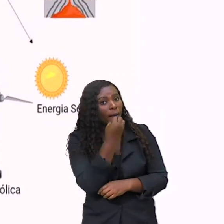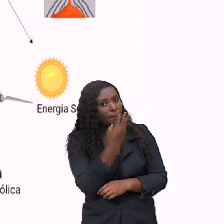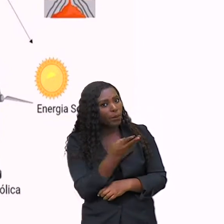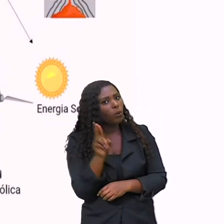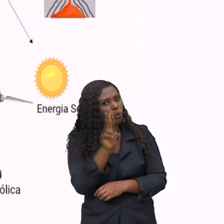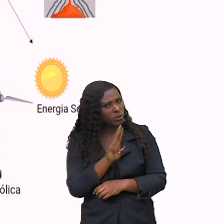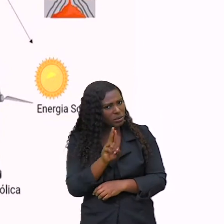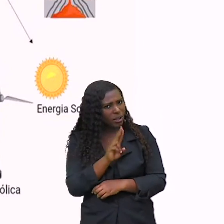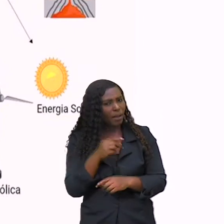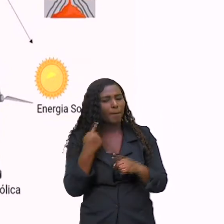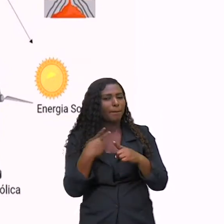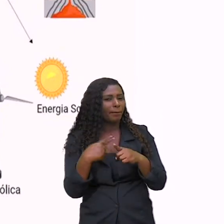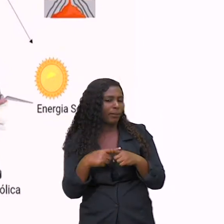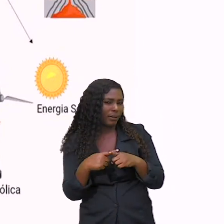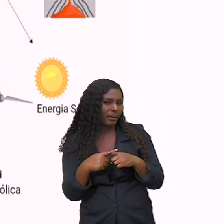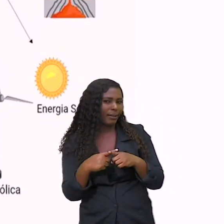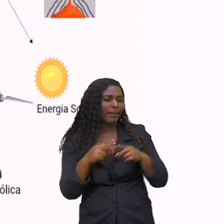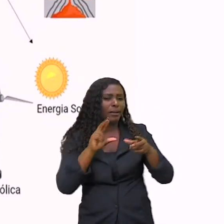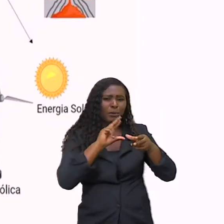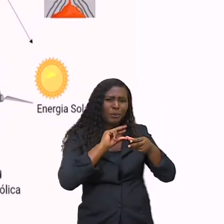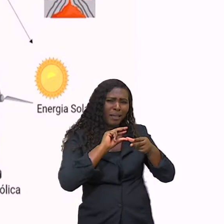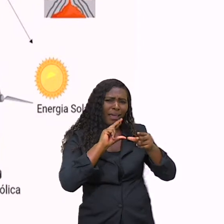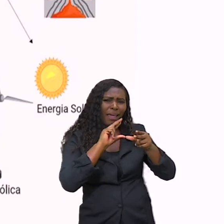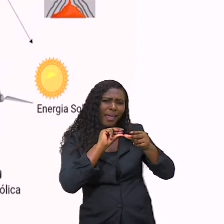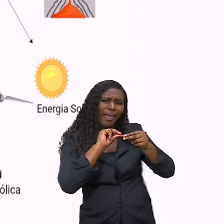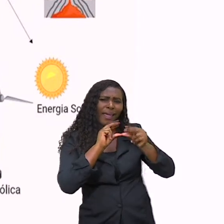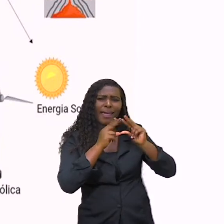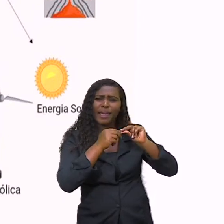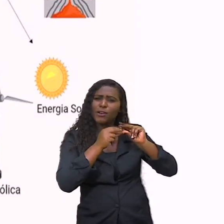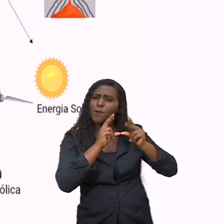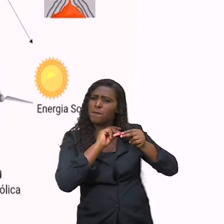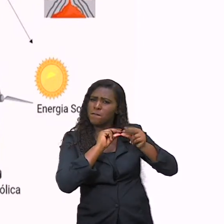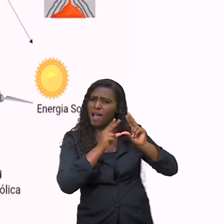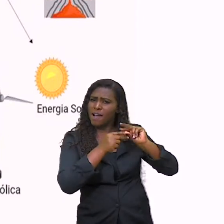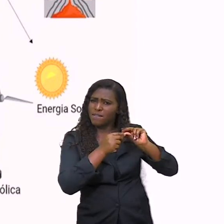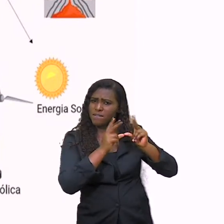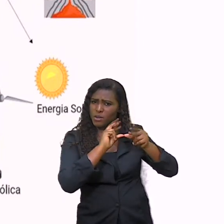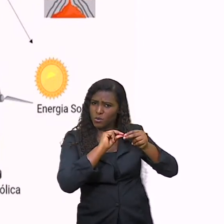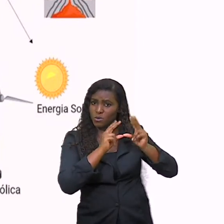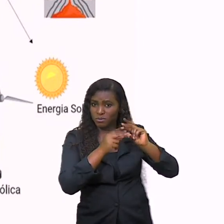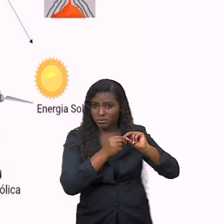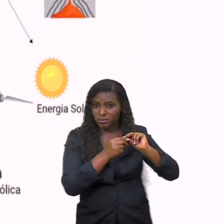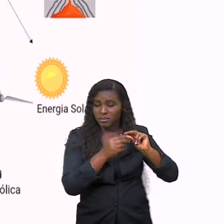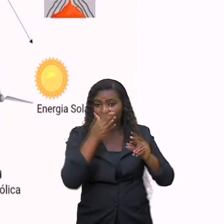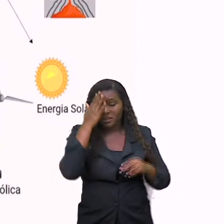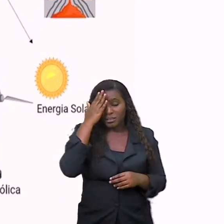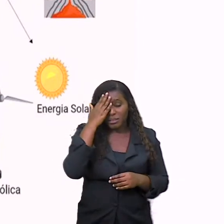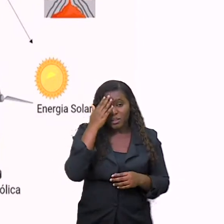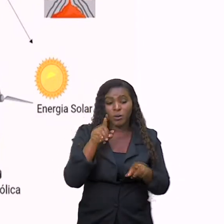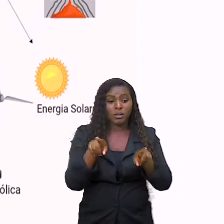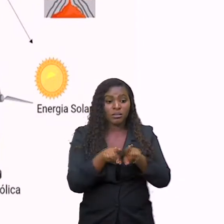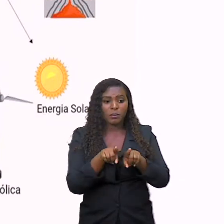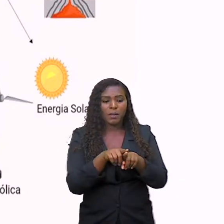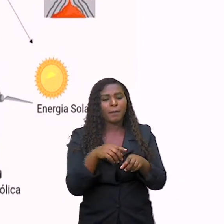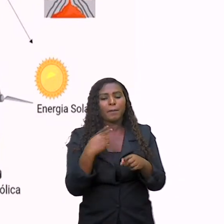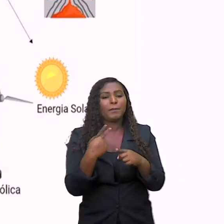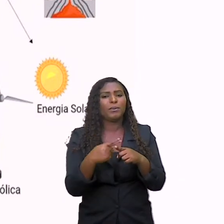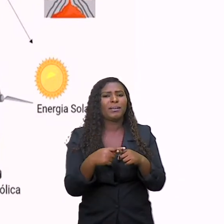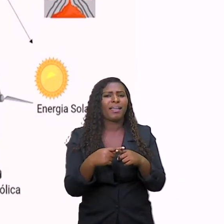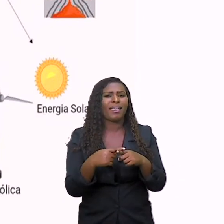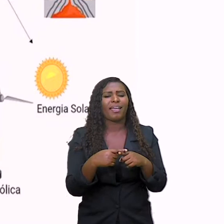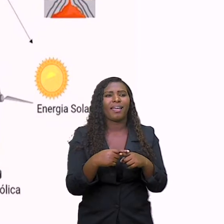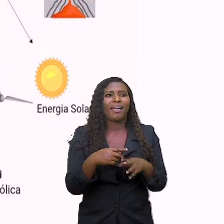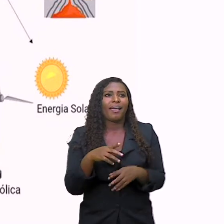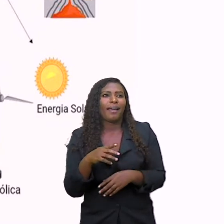elas conseguem se refazer, não geram poluentes, e aí com elas a gente